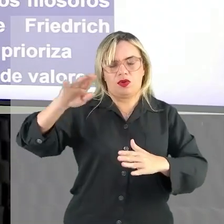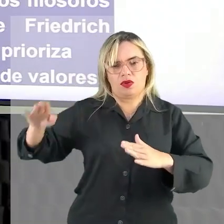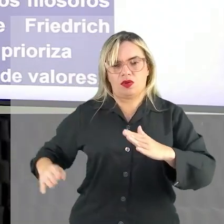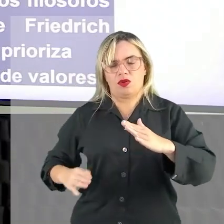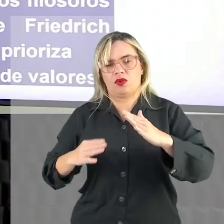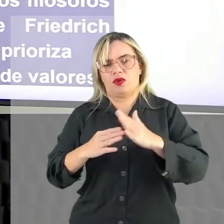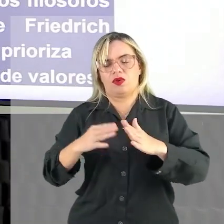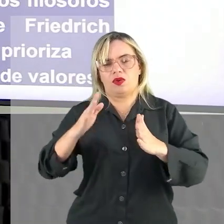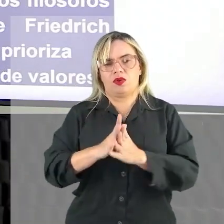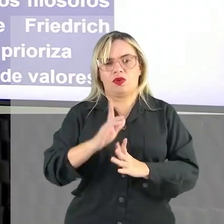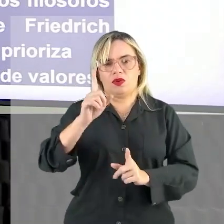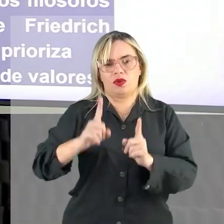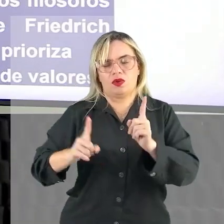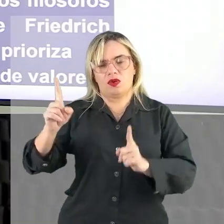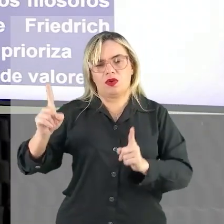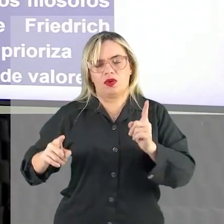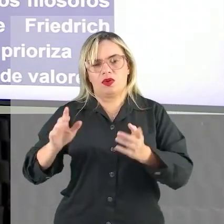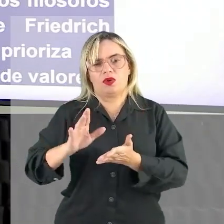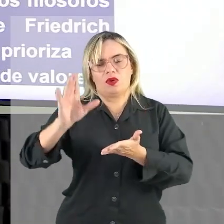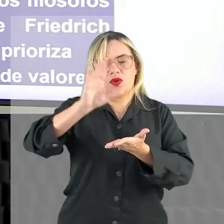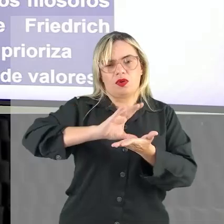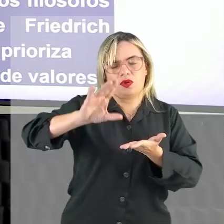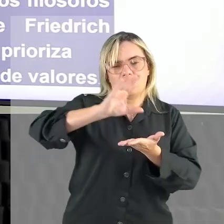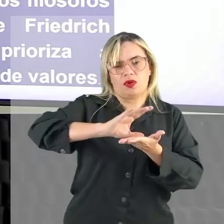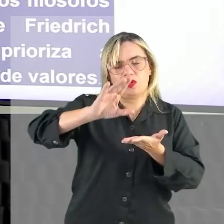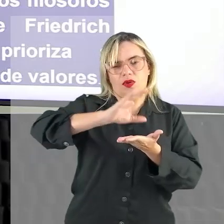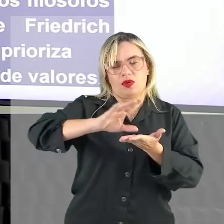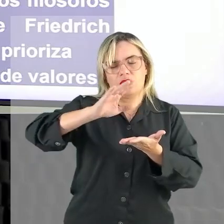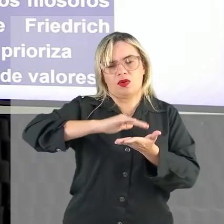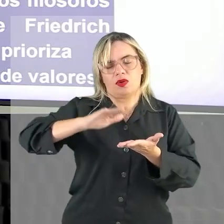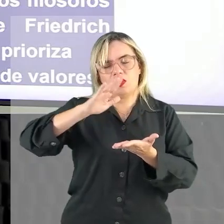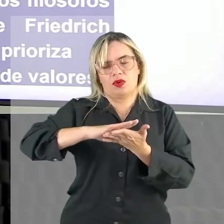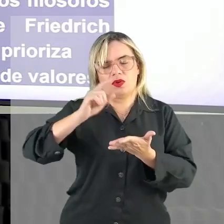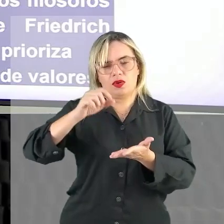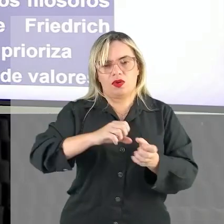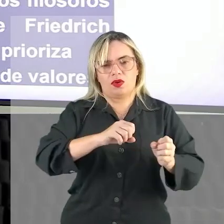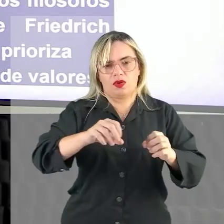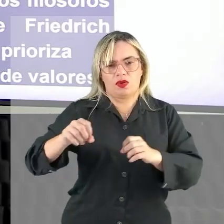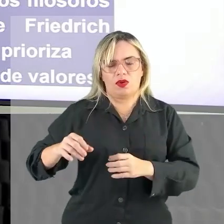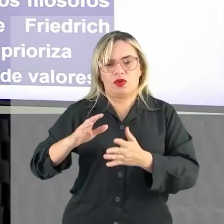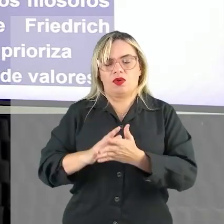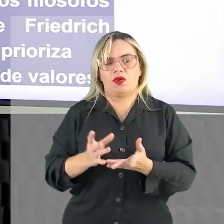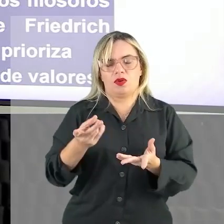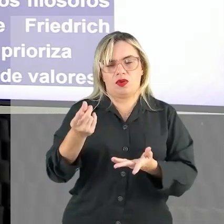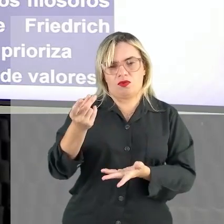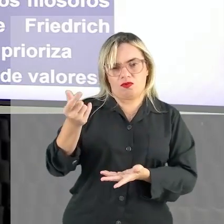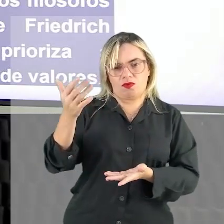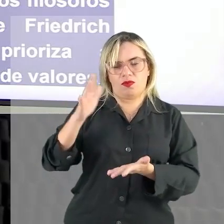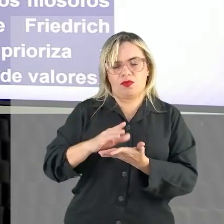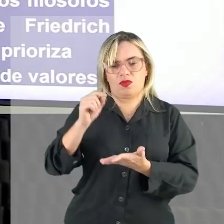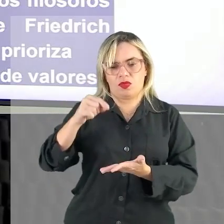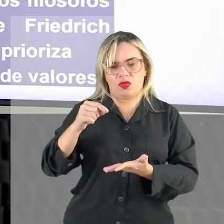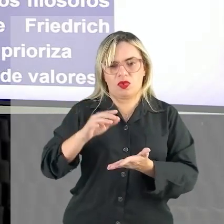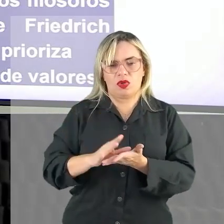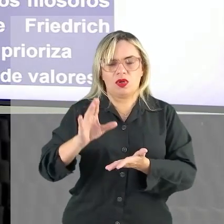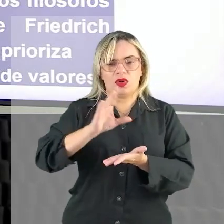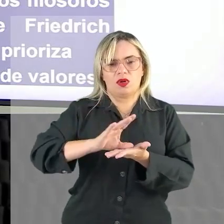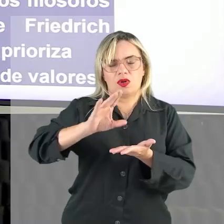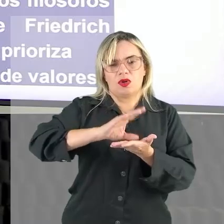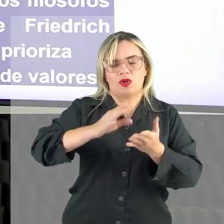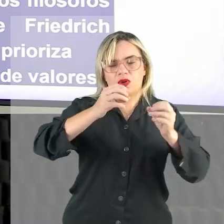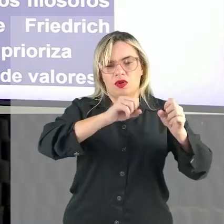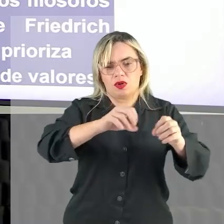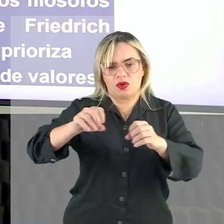dos que mais investem, ou seja, dos que mais despendem dinheiro de seus cofres para a educação.